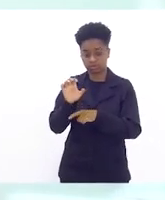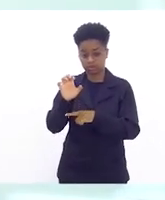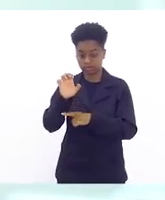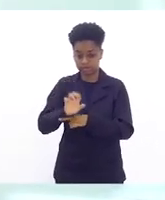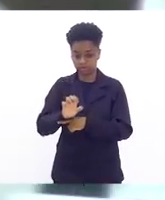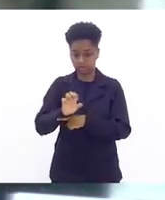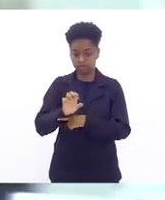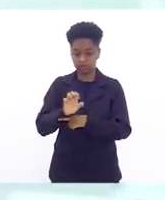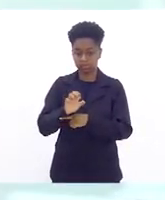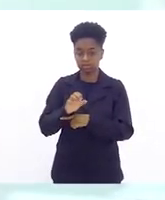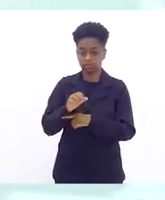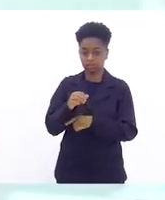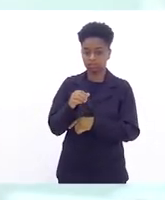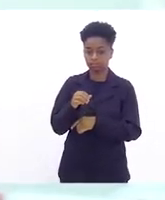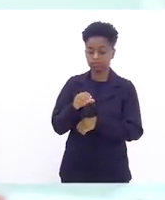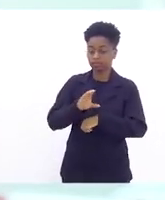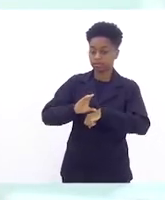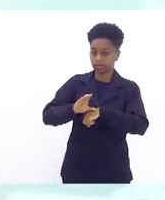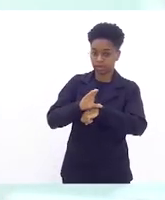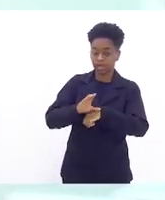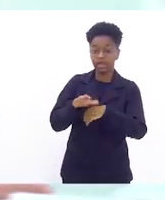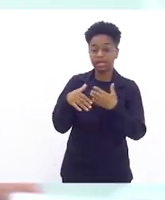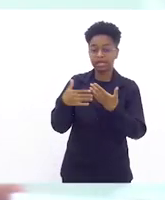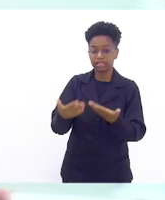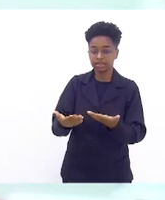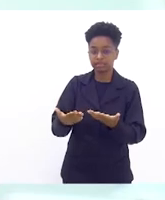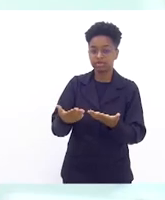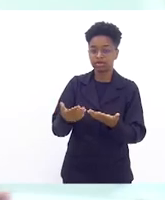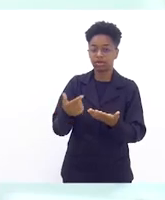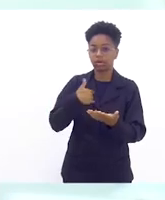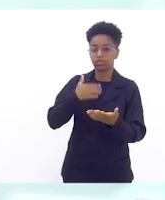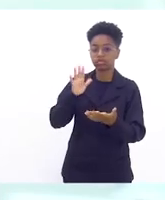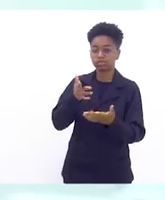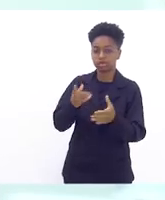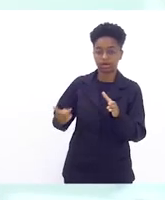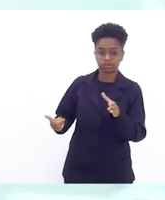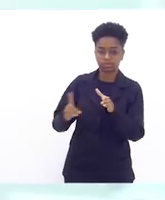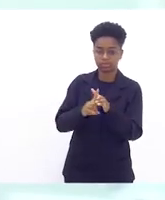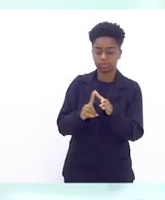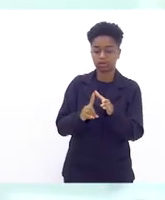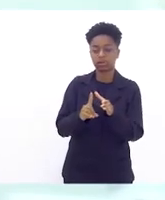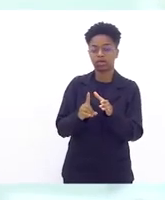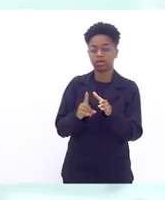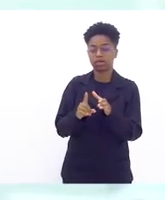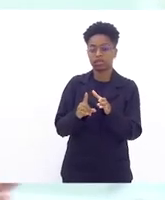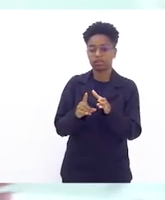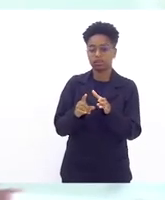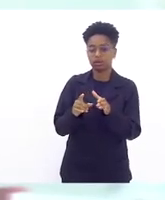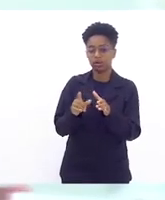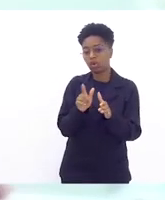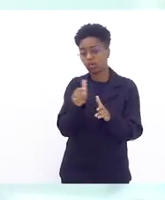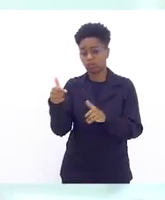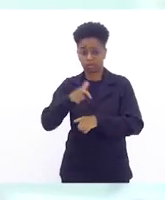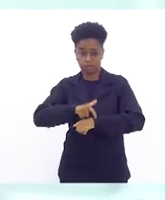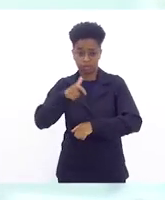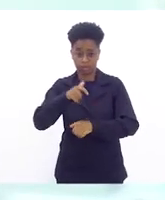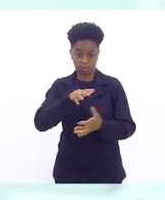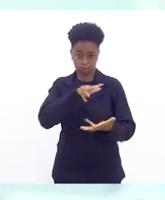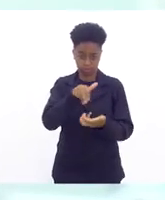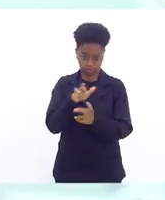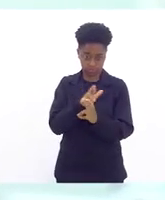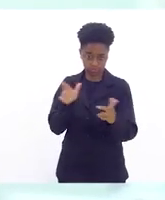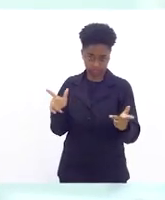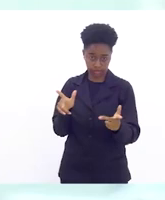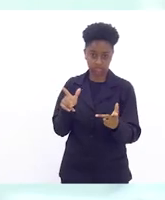canal e já integrei em outra época que o mundo era diferente